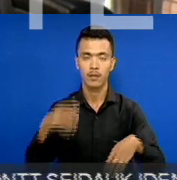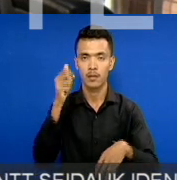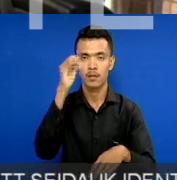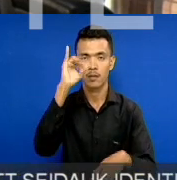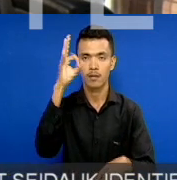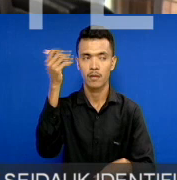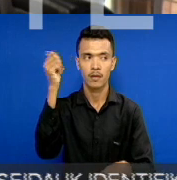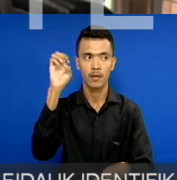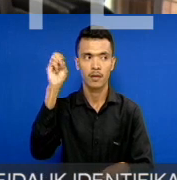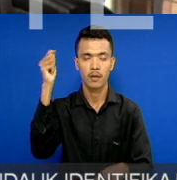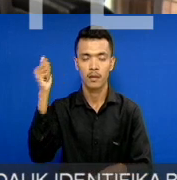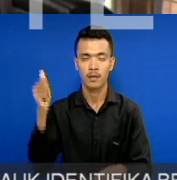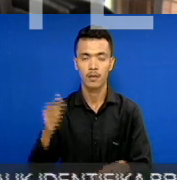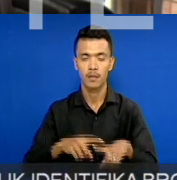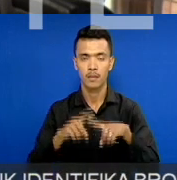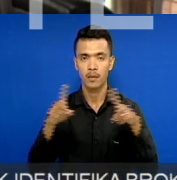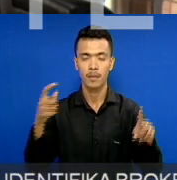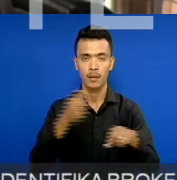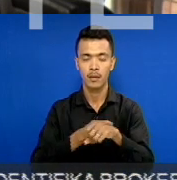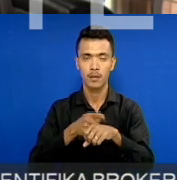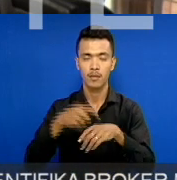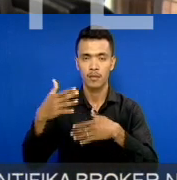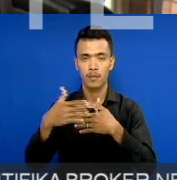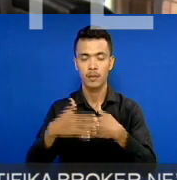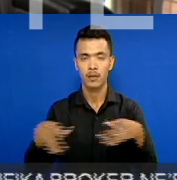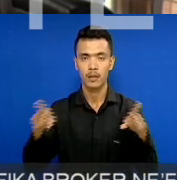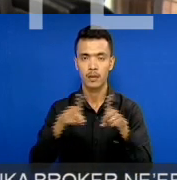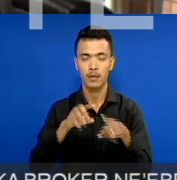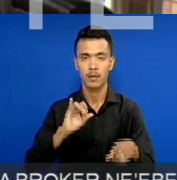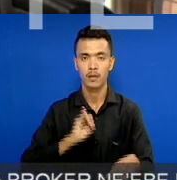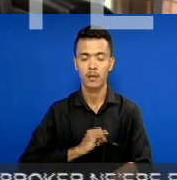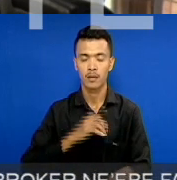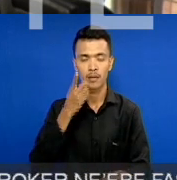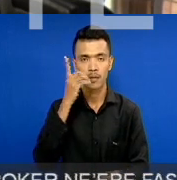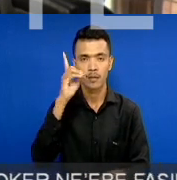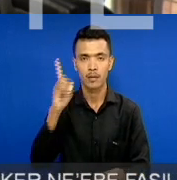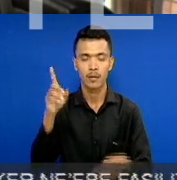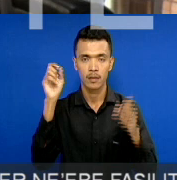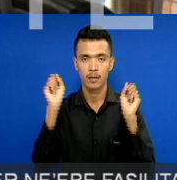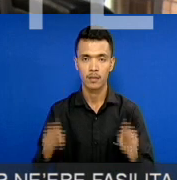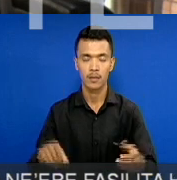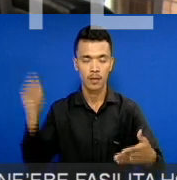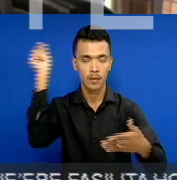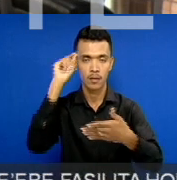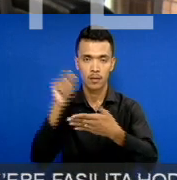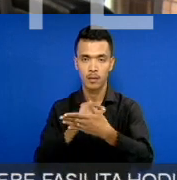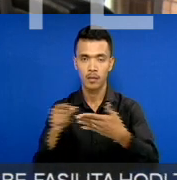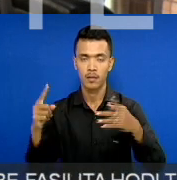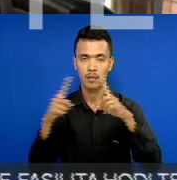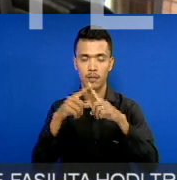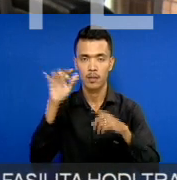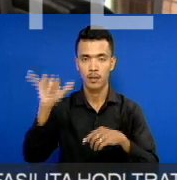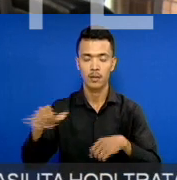faz, mas bem, já tempo para, que a nação já até tinha tempo para, dela celebrar um contrato para dela, lá